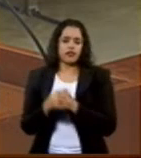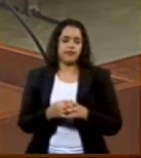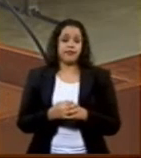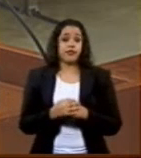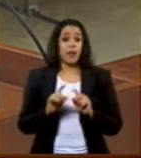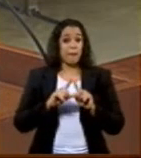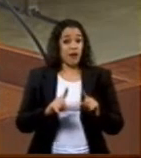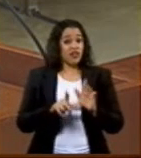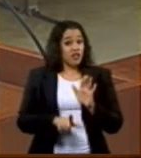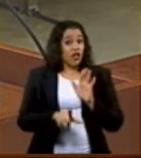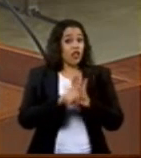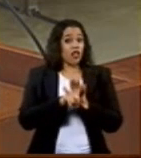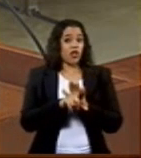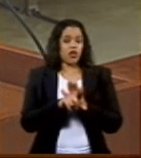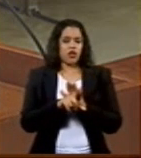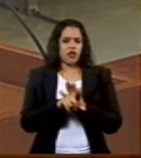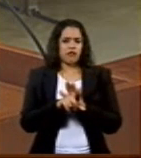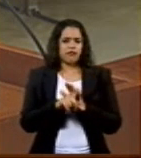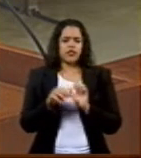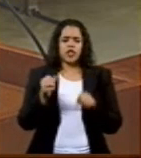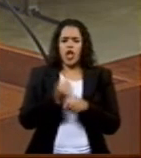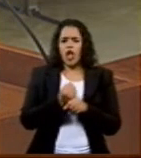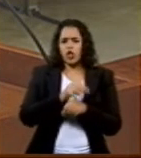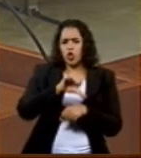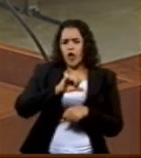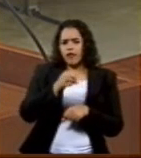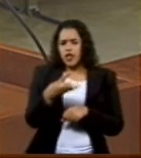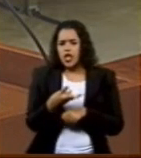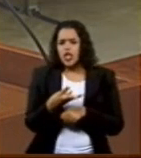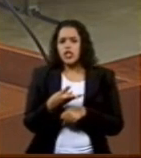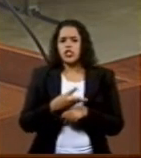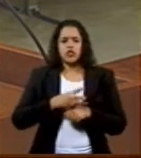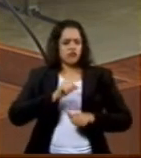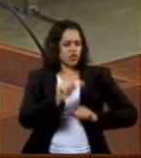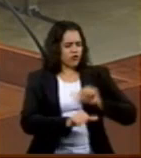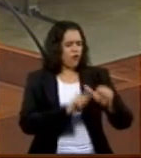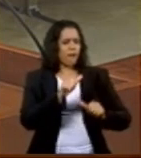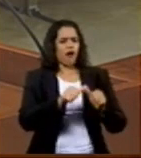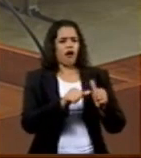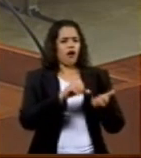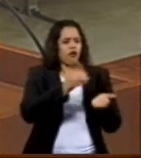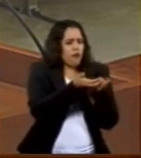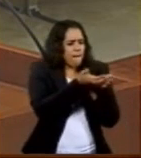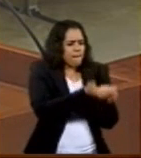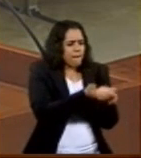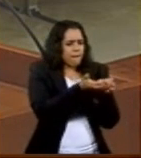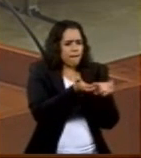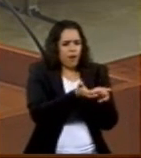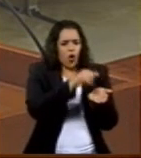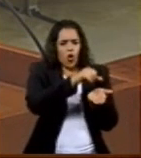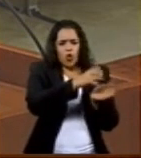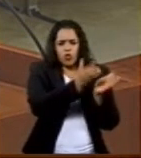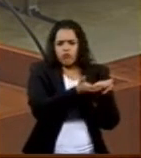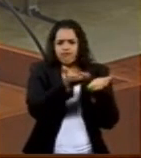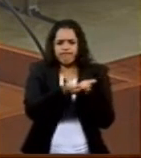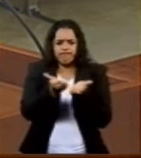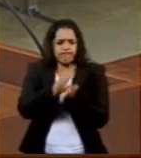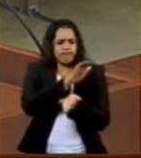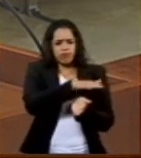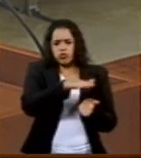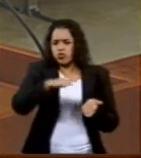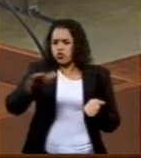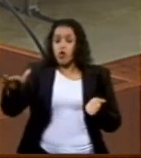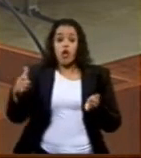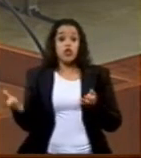Entretanto, com a Lei de Modernização dos Portos de 93, como Vossas Excelências também sabem,